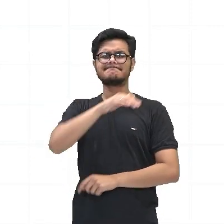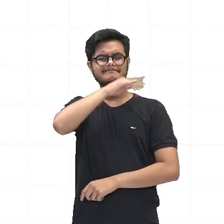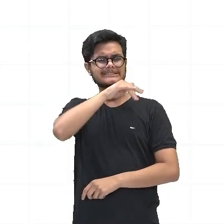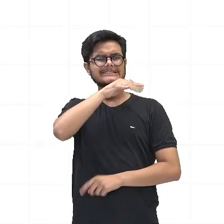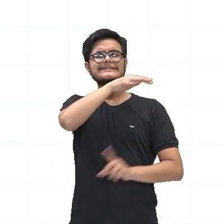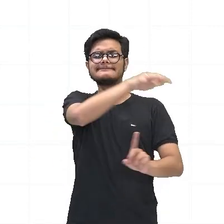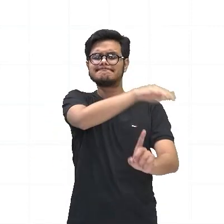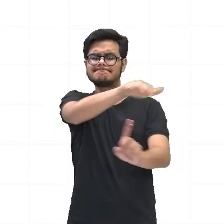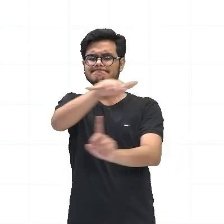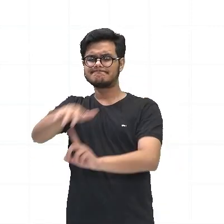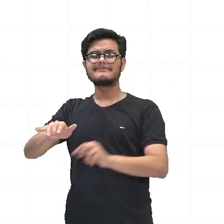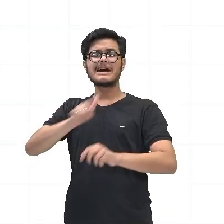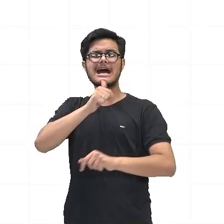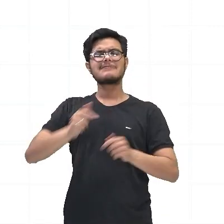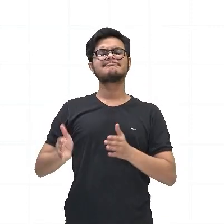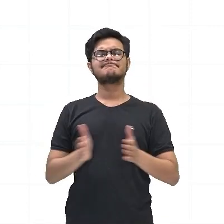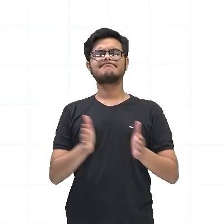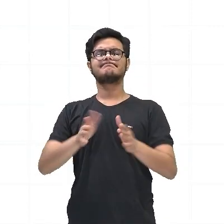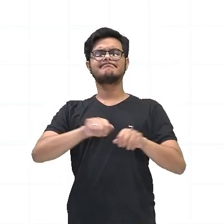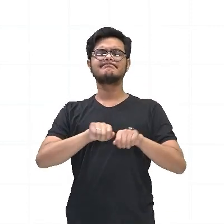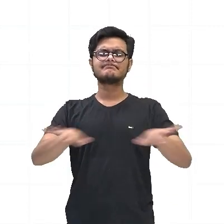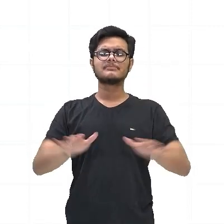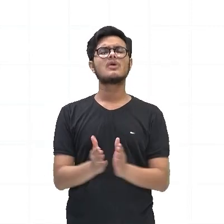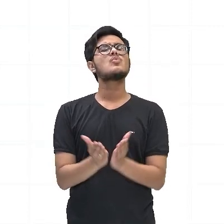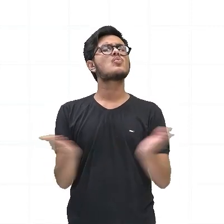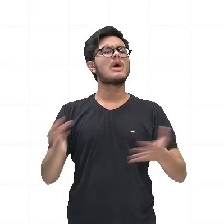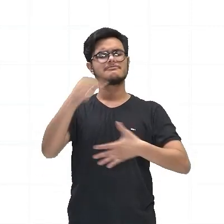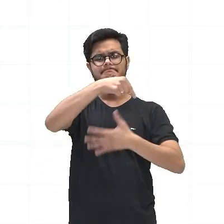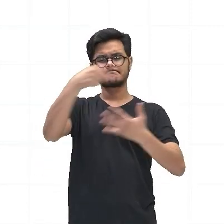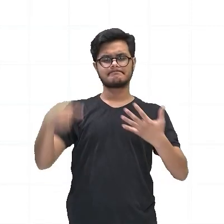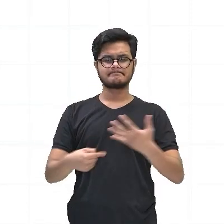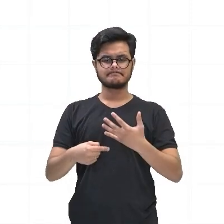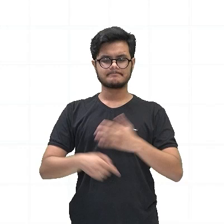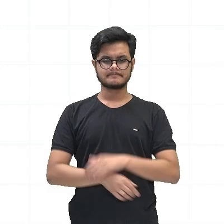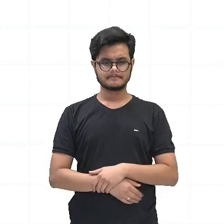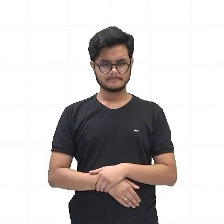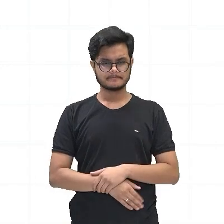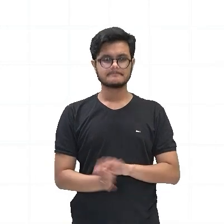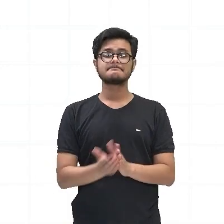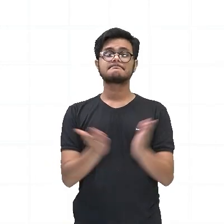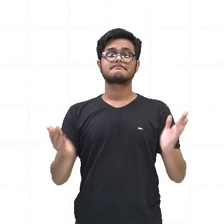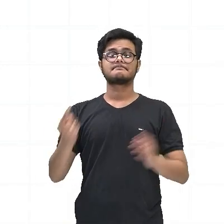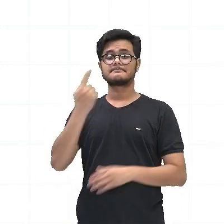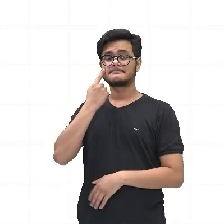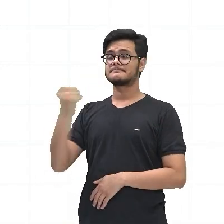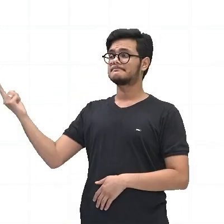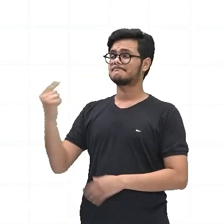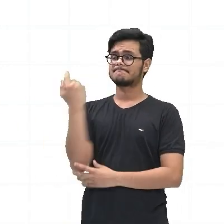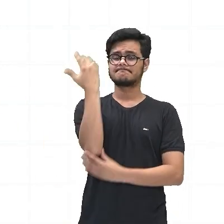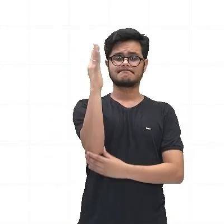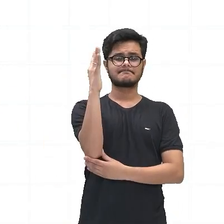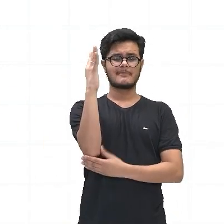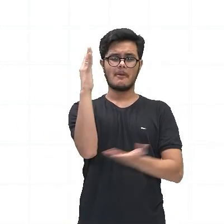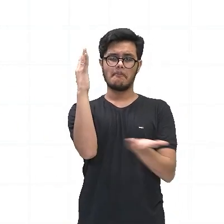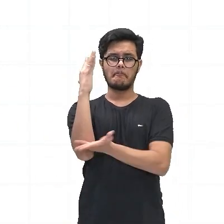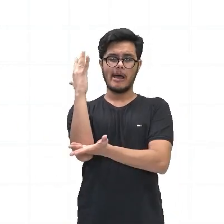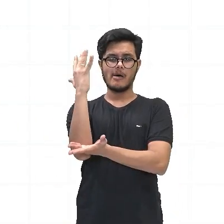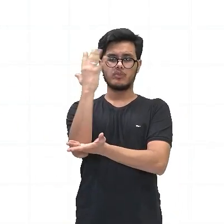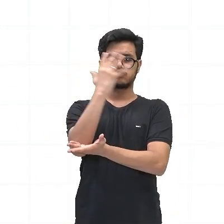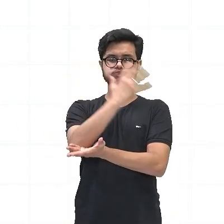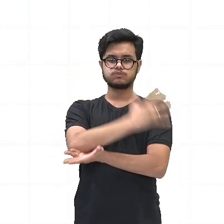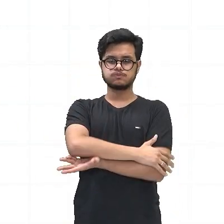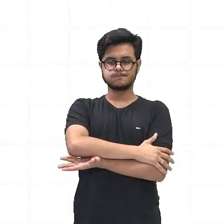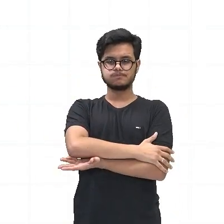meio ambiente, né? E quais são esses danos que ela pode trazer? A gente observa aí, ó, que pode ser a destruição da vegetação